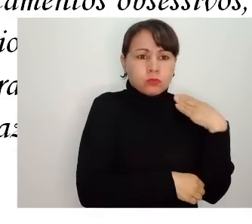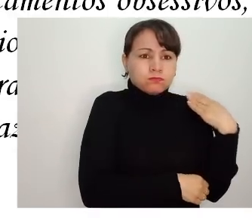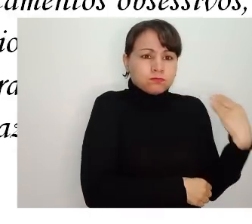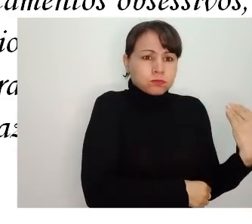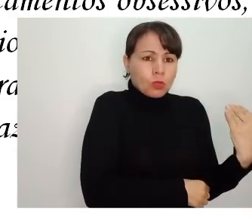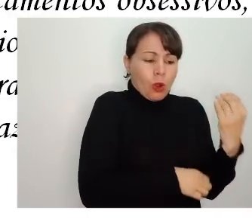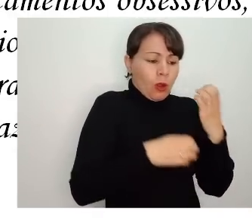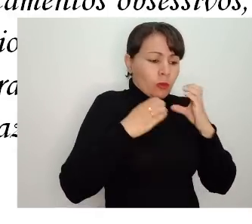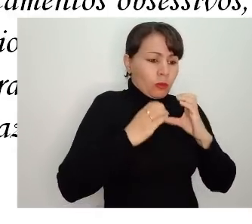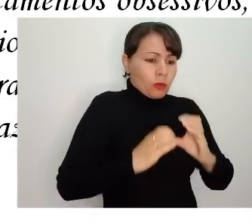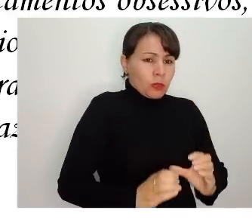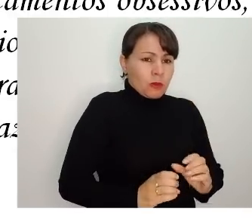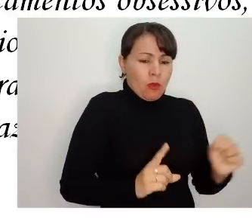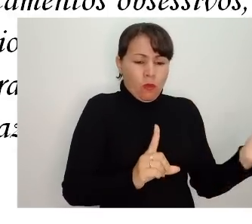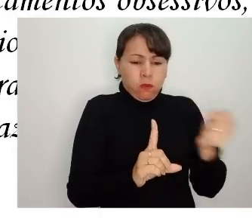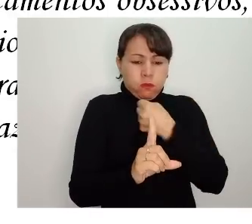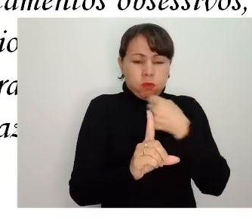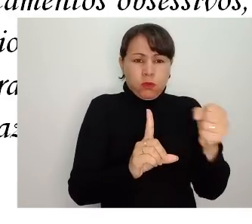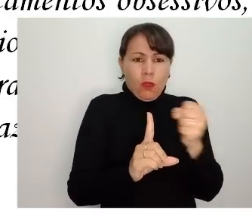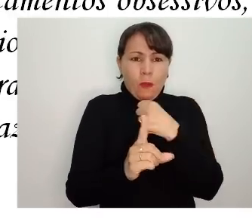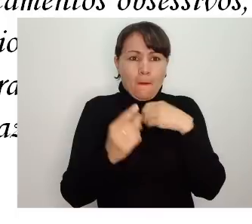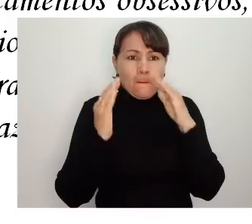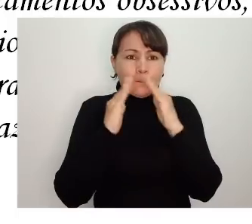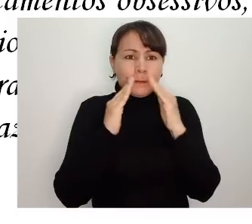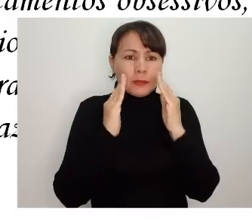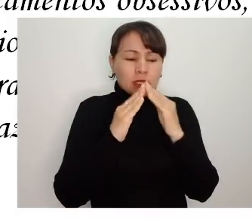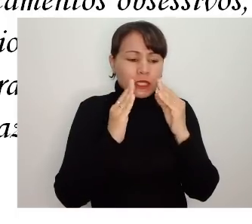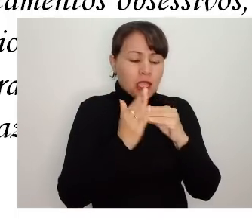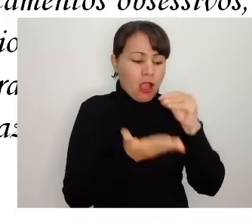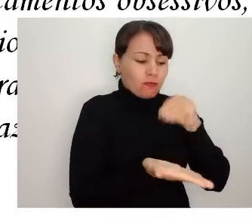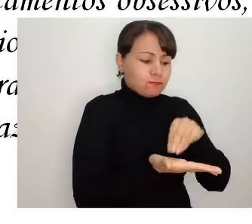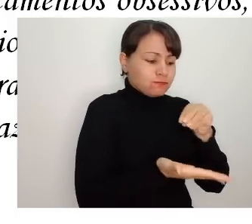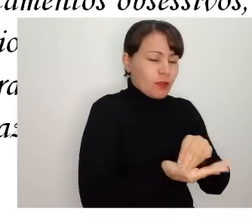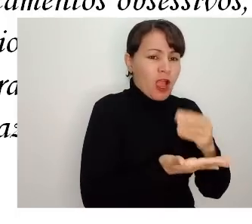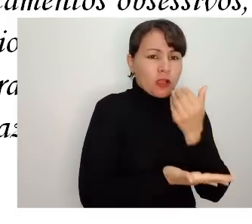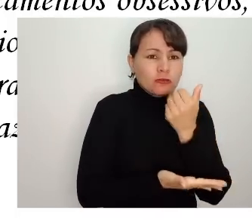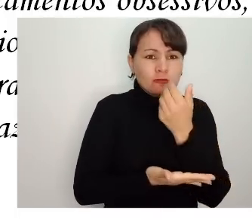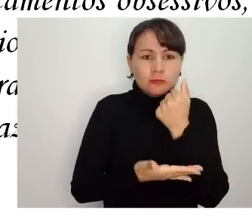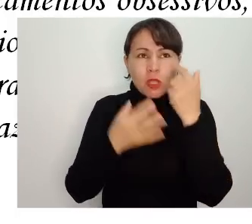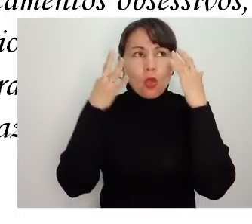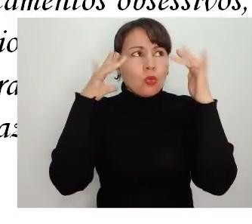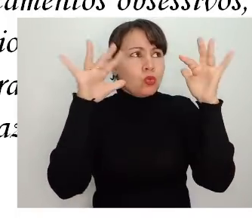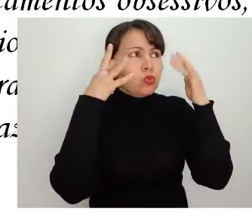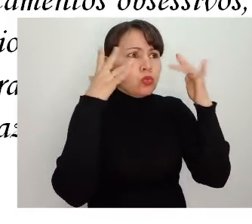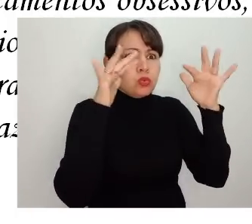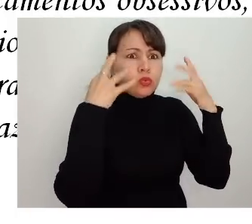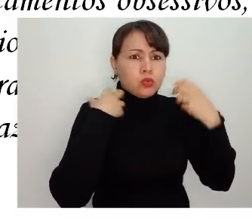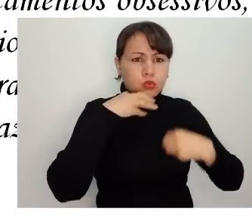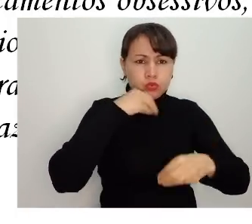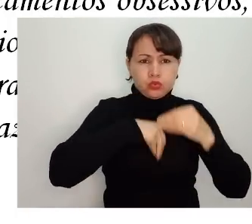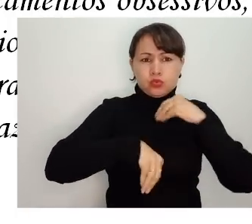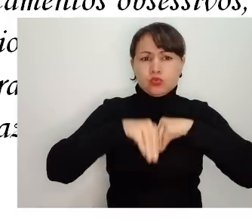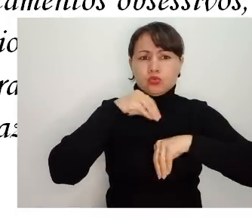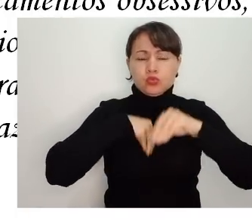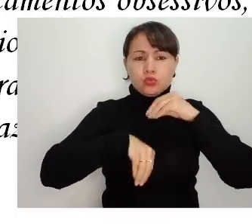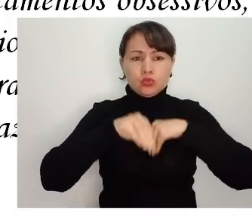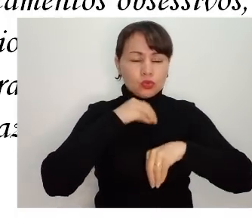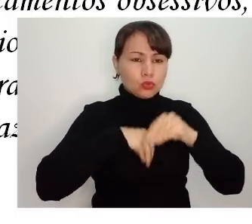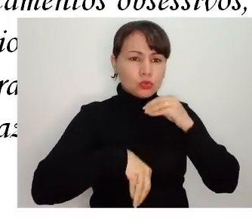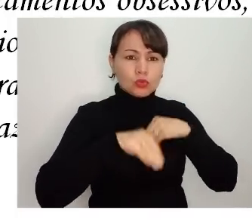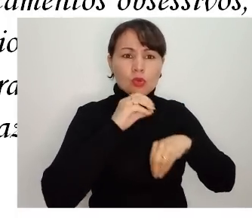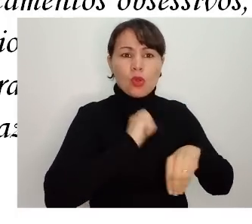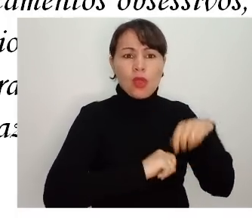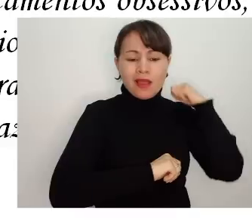suicida, violência doméstica, transtornos alimentares, alucinações, depressão